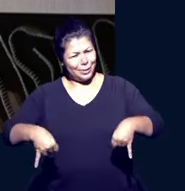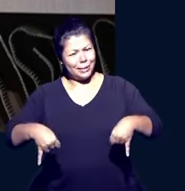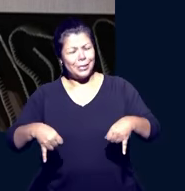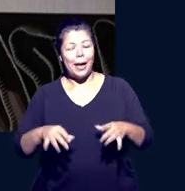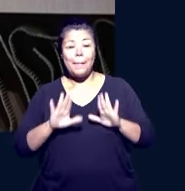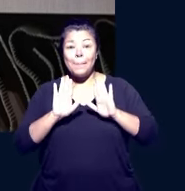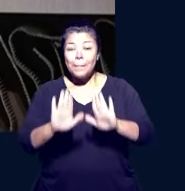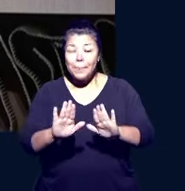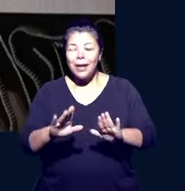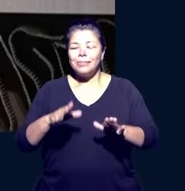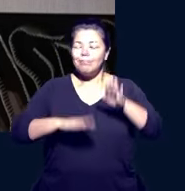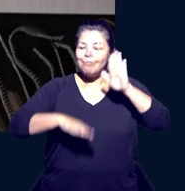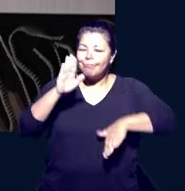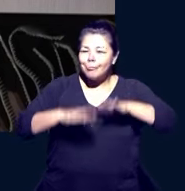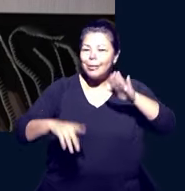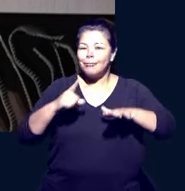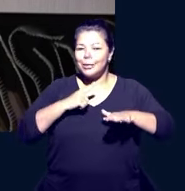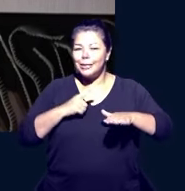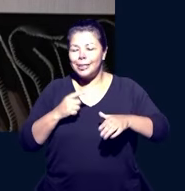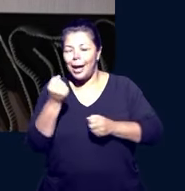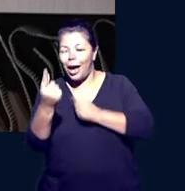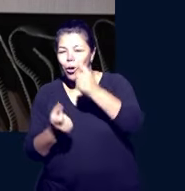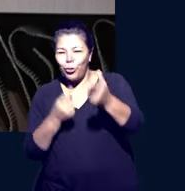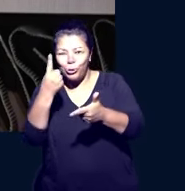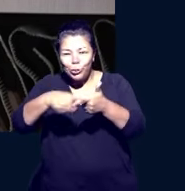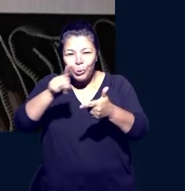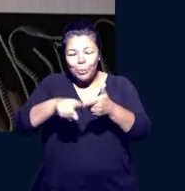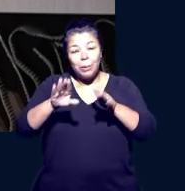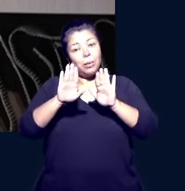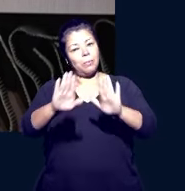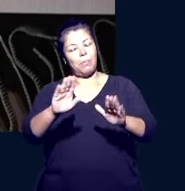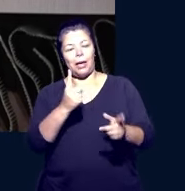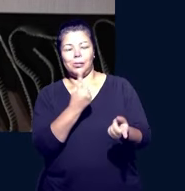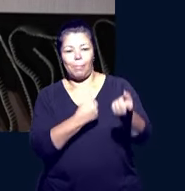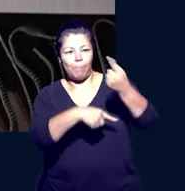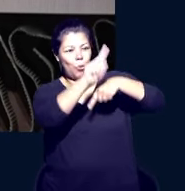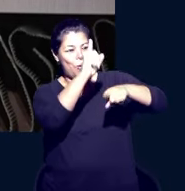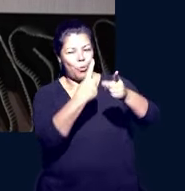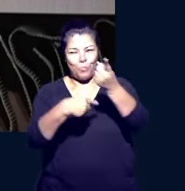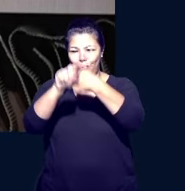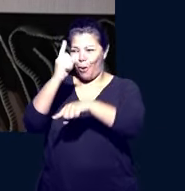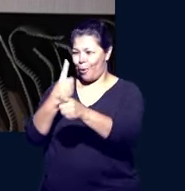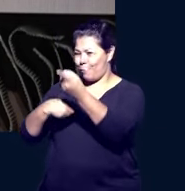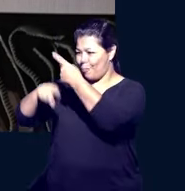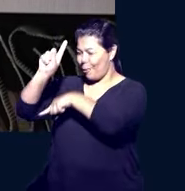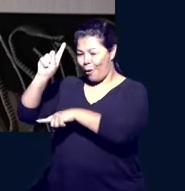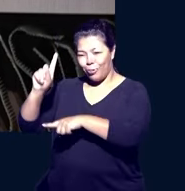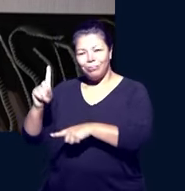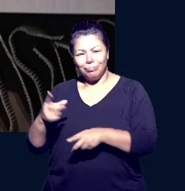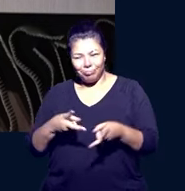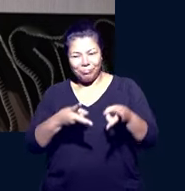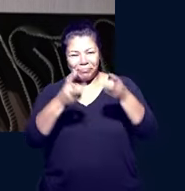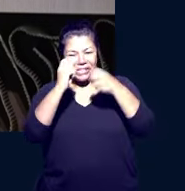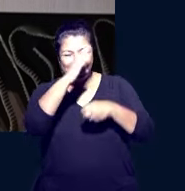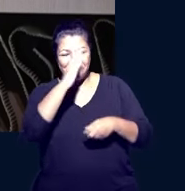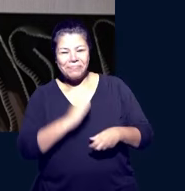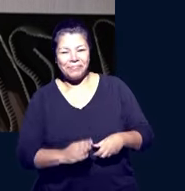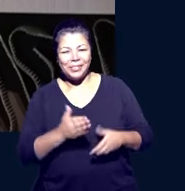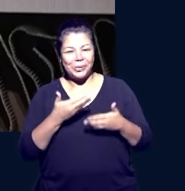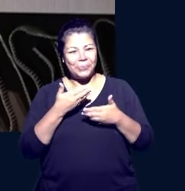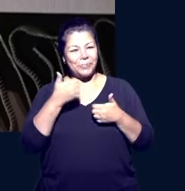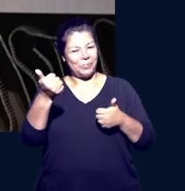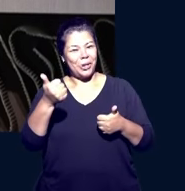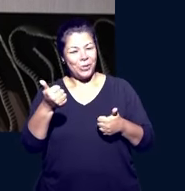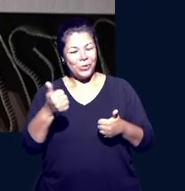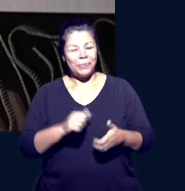a estrada tem um pouco de buraco agora as evoluções são muitas para onde você olha o Brasil melhorou e a boa